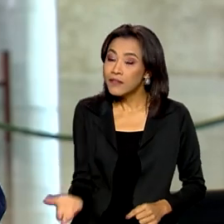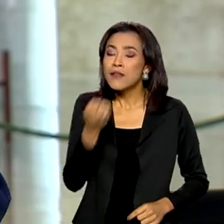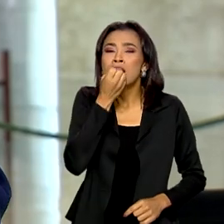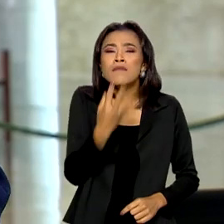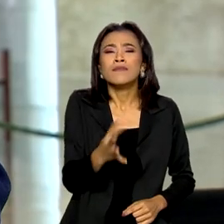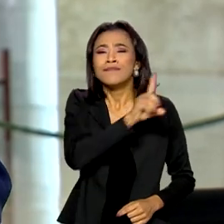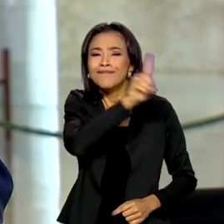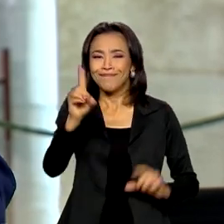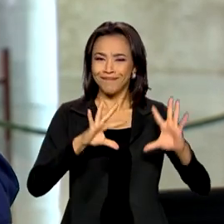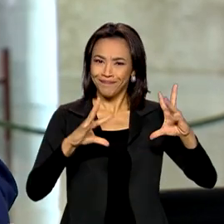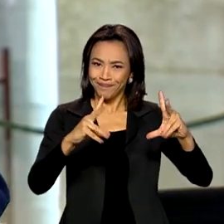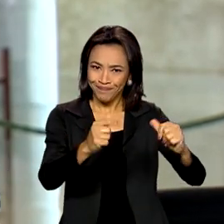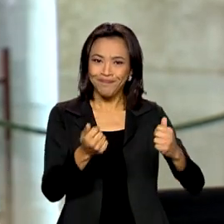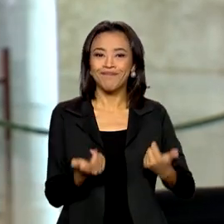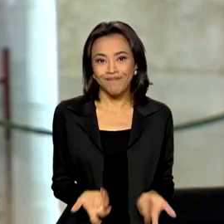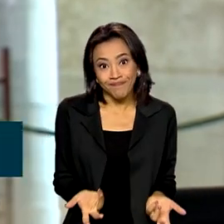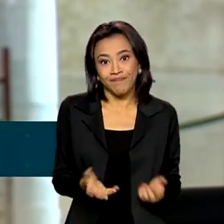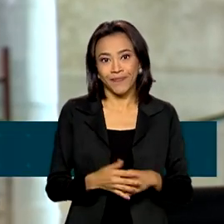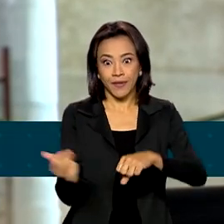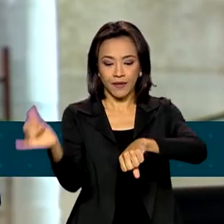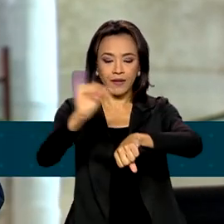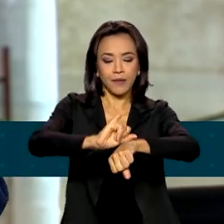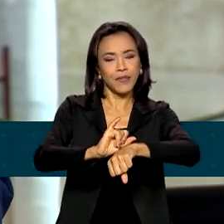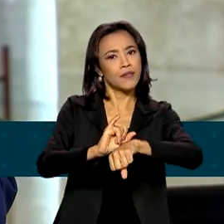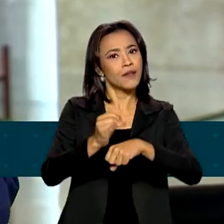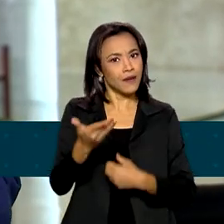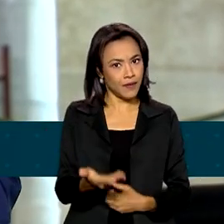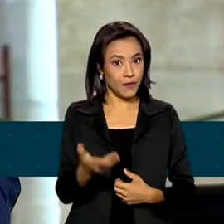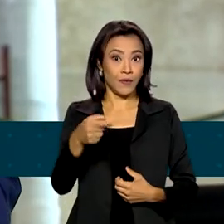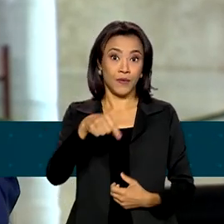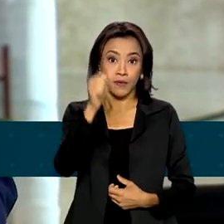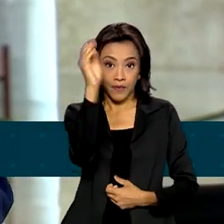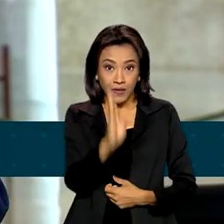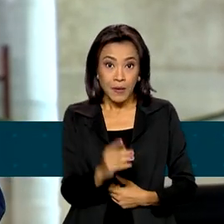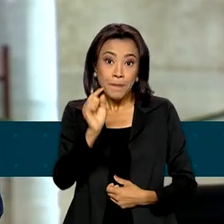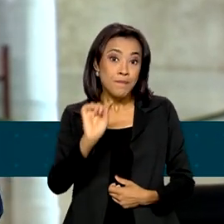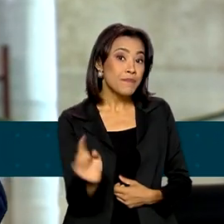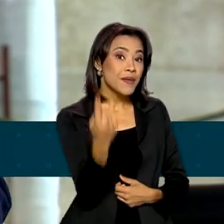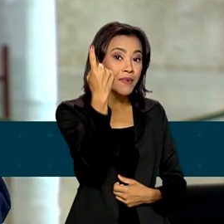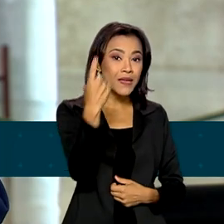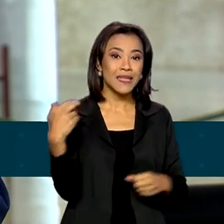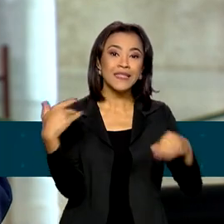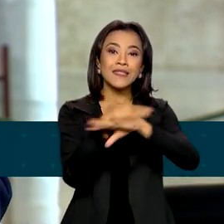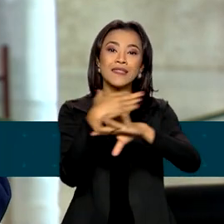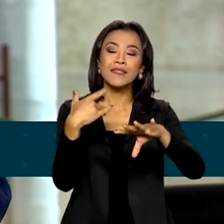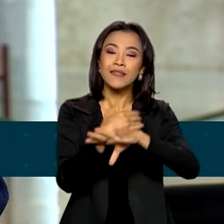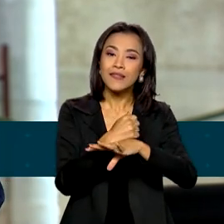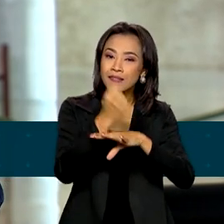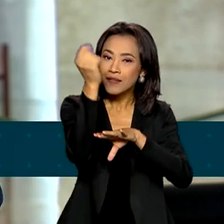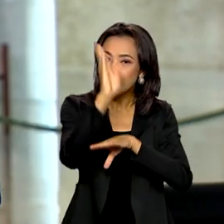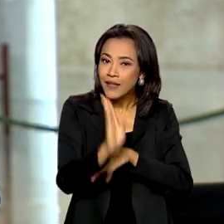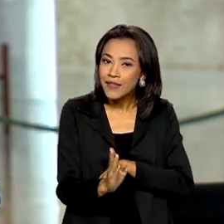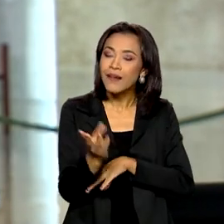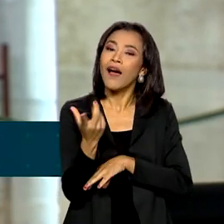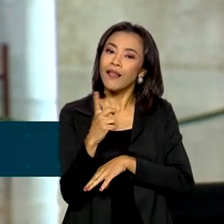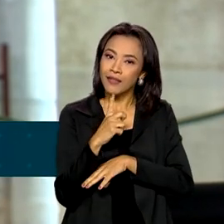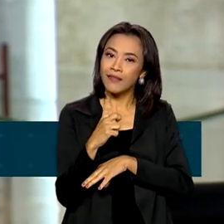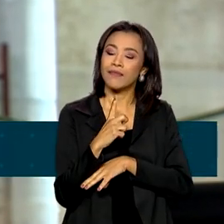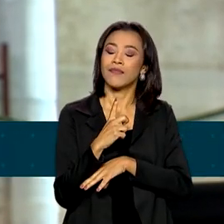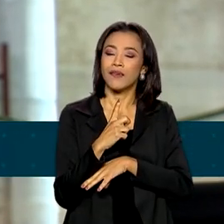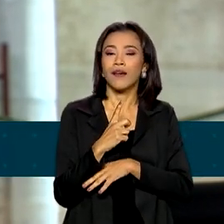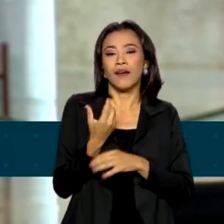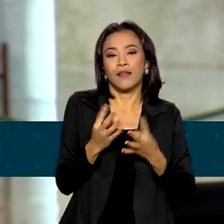bom dia a todos é isso mesmo né com isso a capital federal passa a ser a primeira cidade brasileira a contar com a nova tecnologia